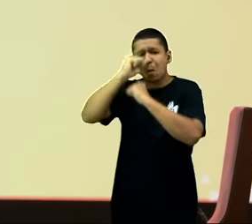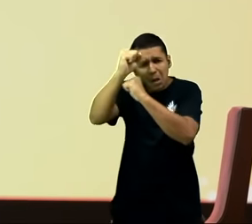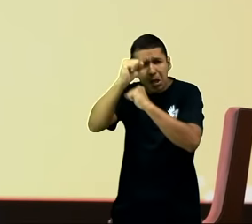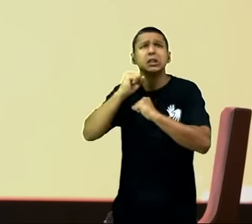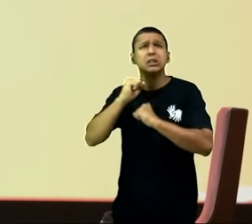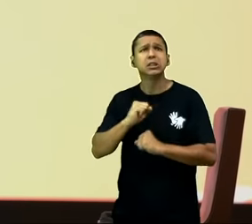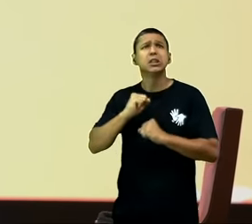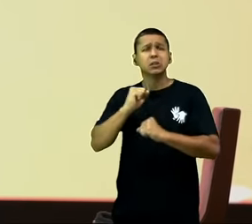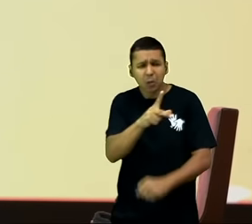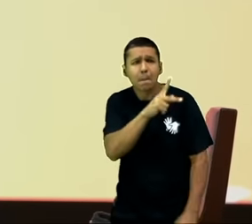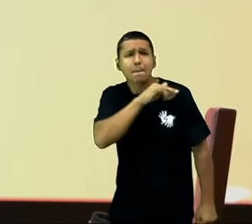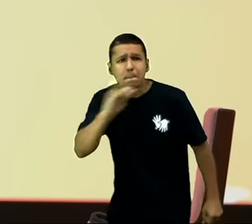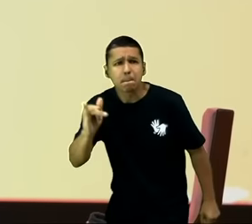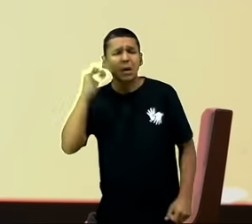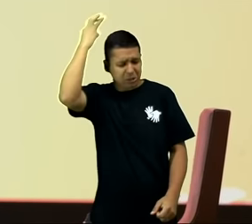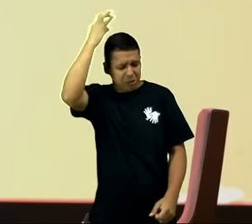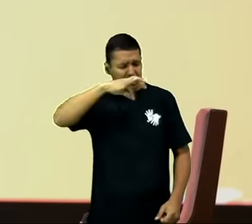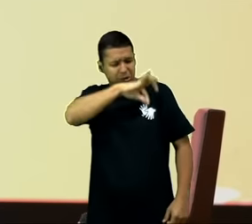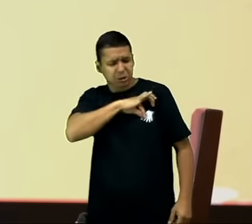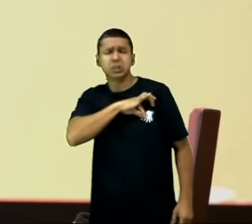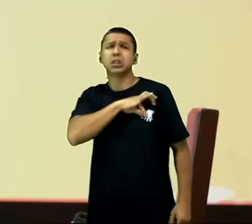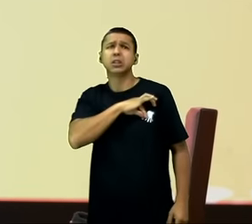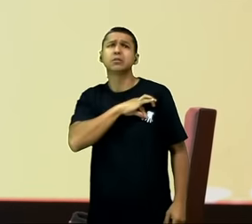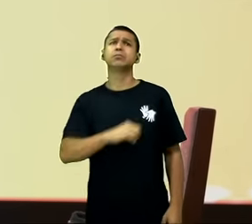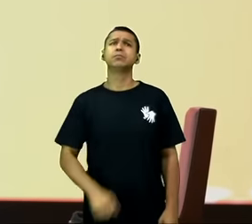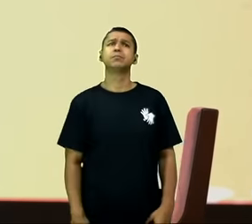mostrar o que é um pai cheio do Espírito Santo de Deus.